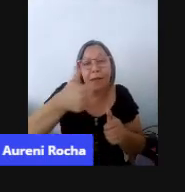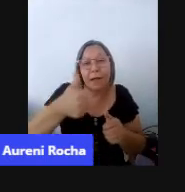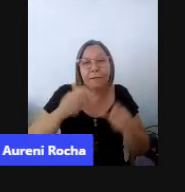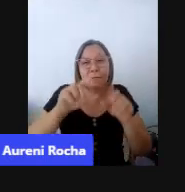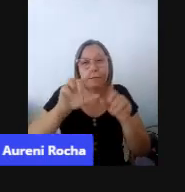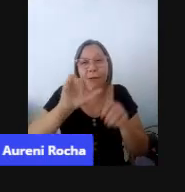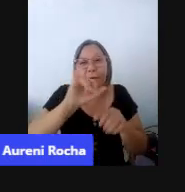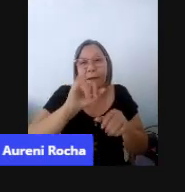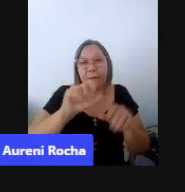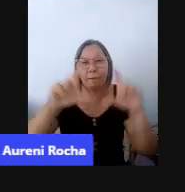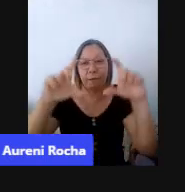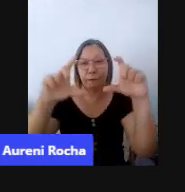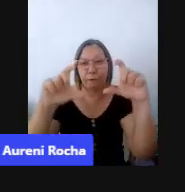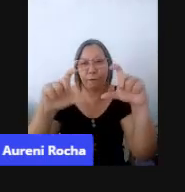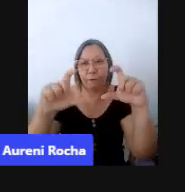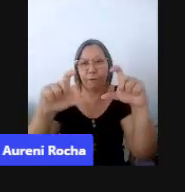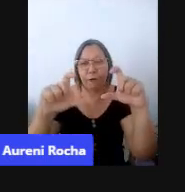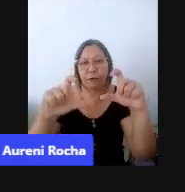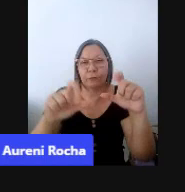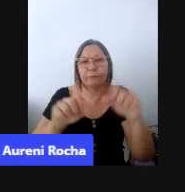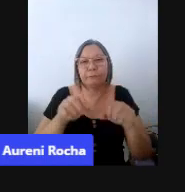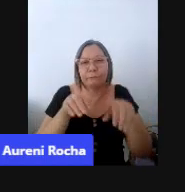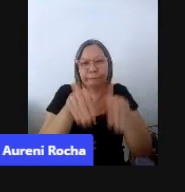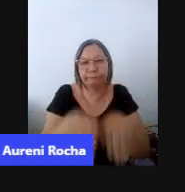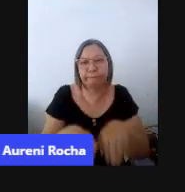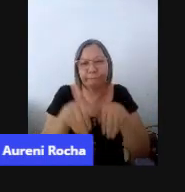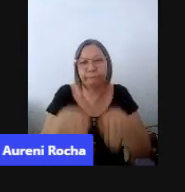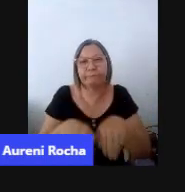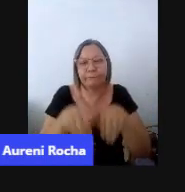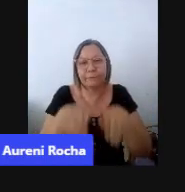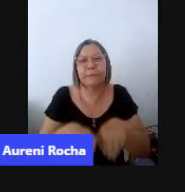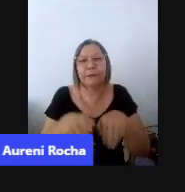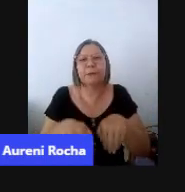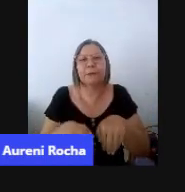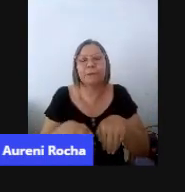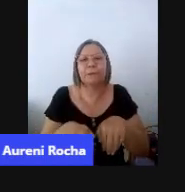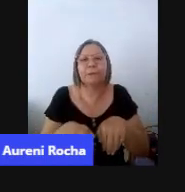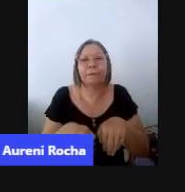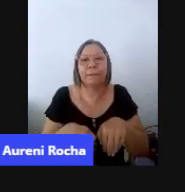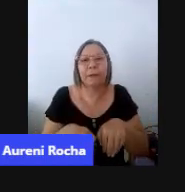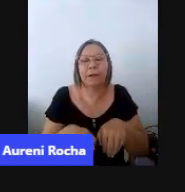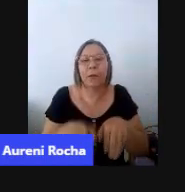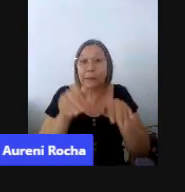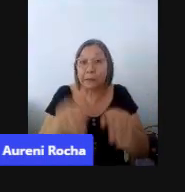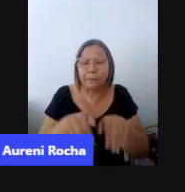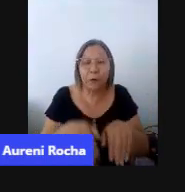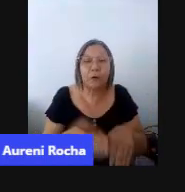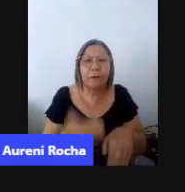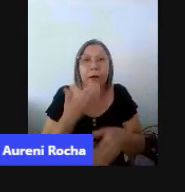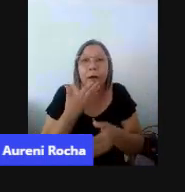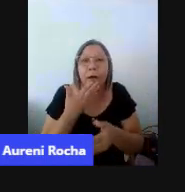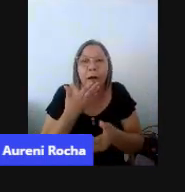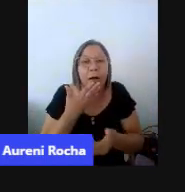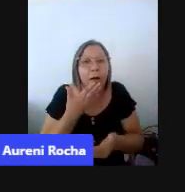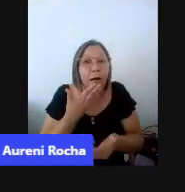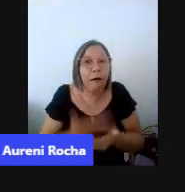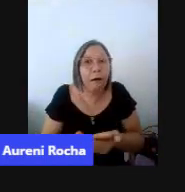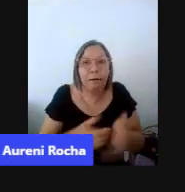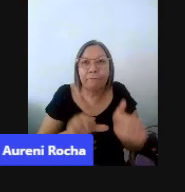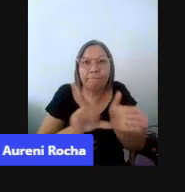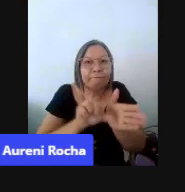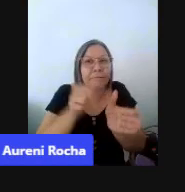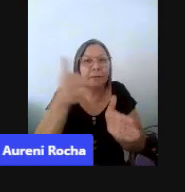que realmente modificou minha vida. Essa foto, eu fiquei tão encantado quando vi essa primeira foto, e eu